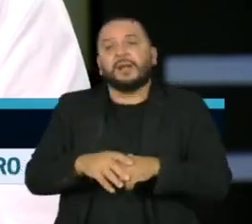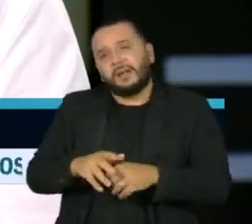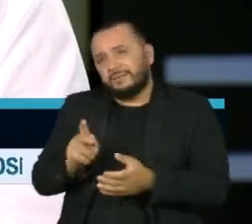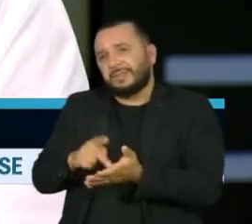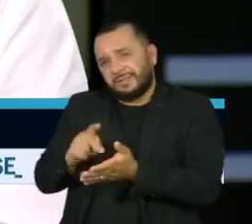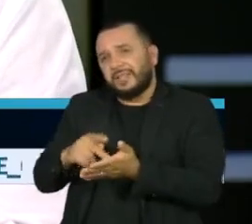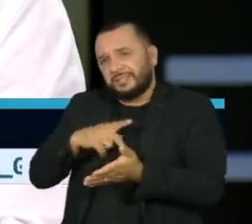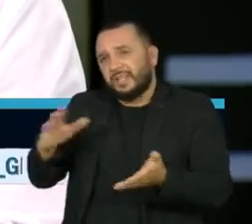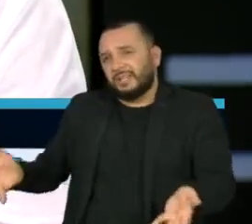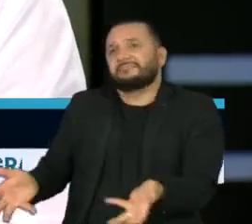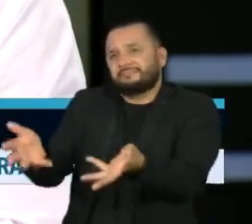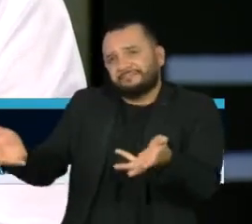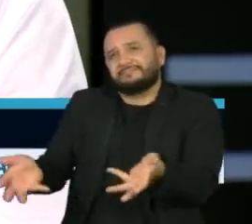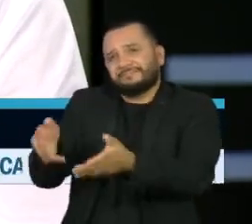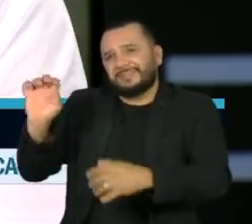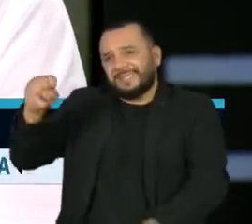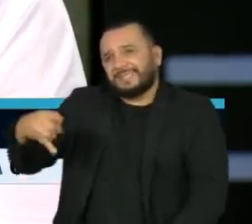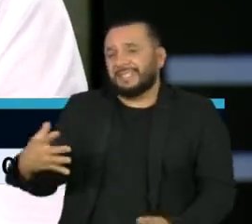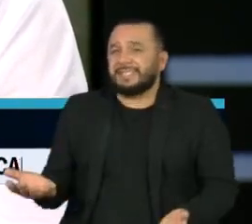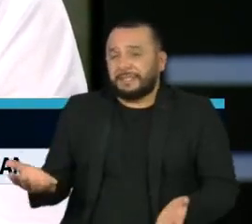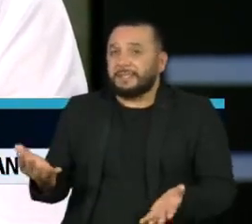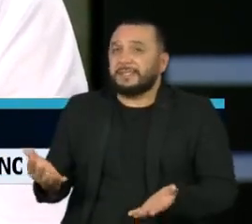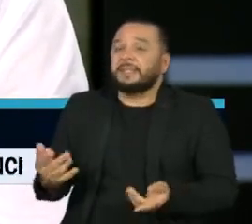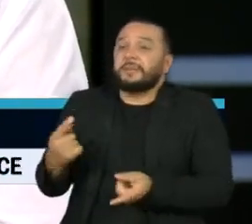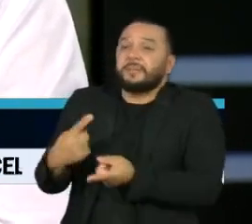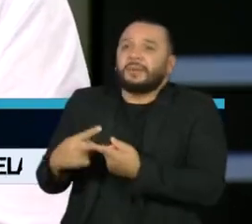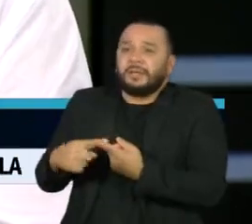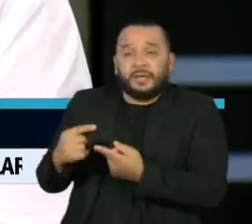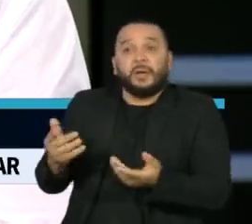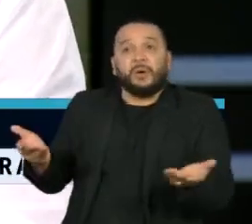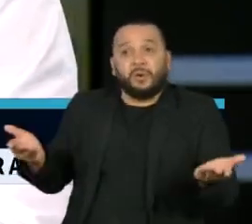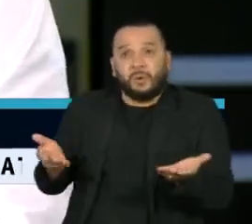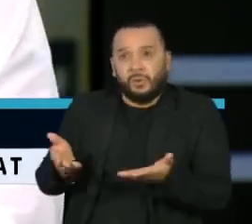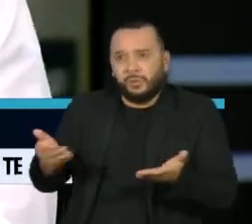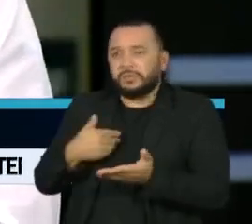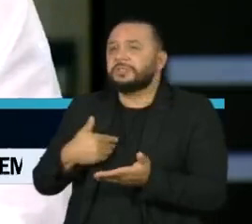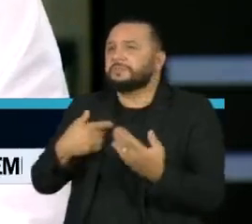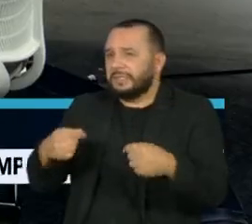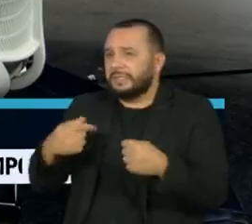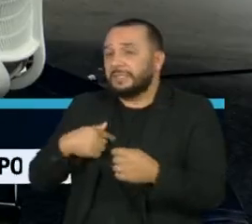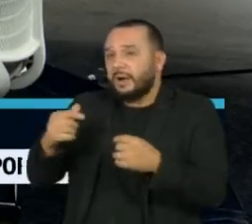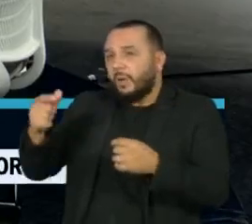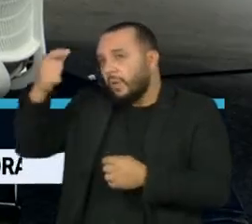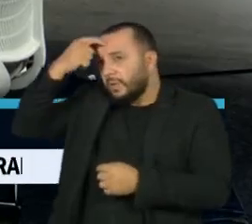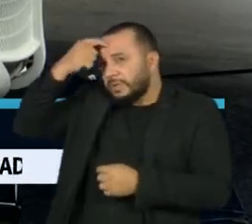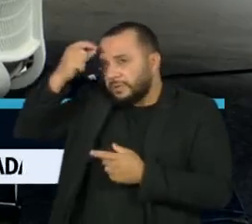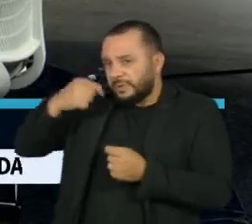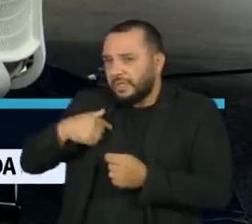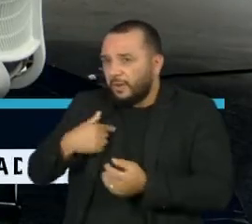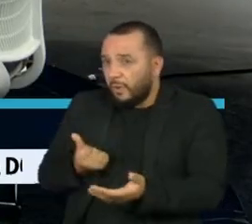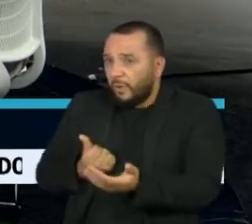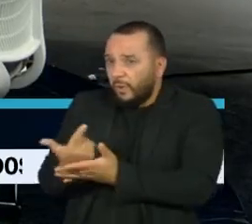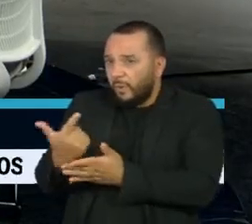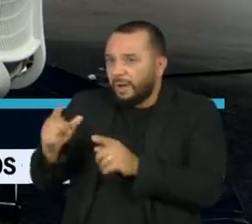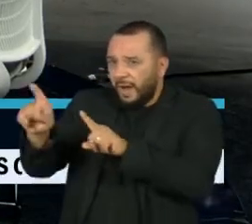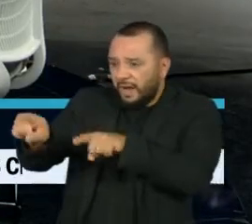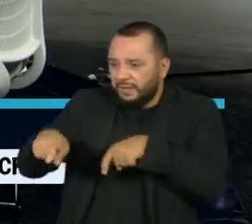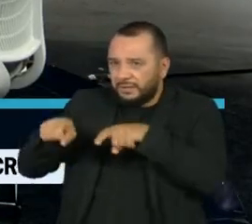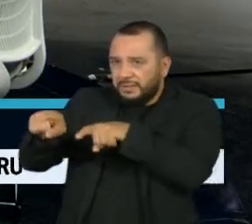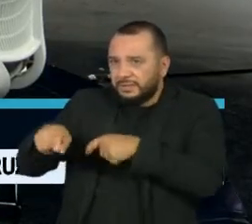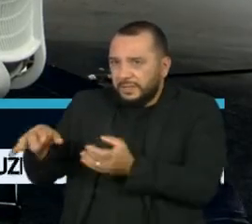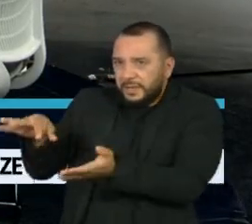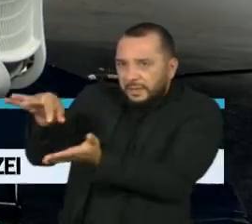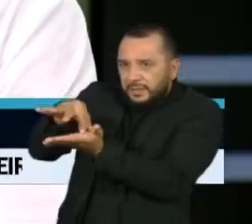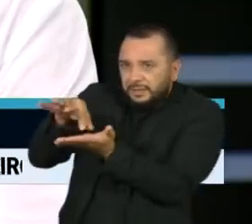de você só comprar produtos agrícolas desde que haja rastreabilidade, que foi o que nós falamos. Agora, a gente não